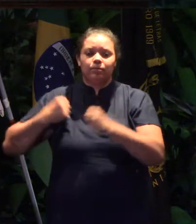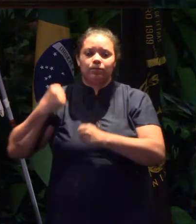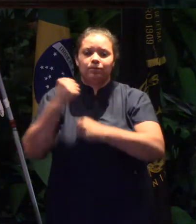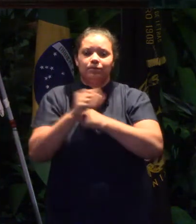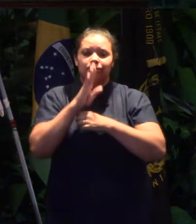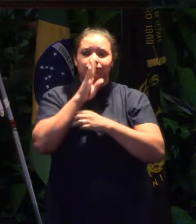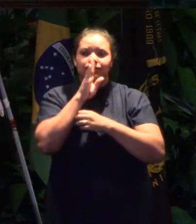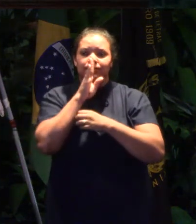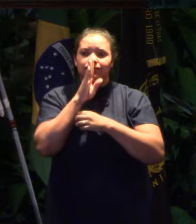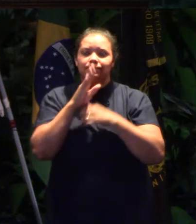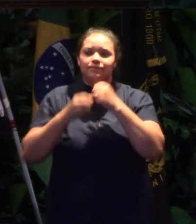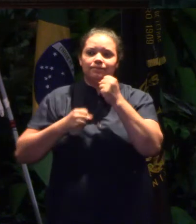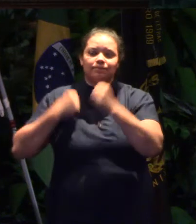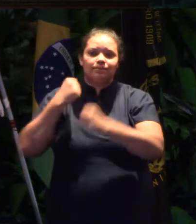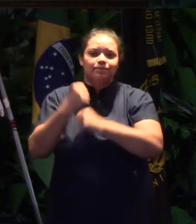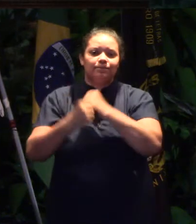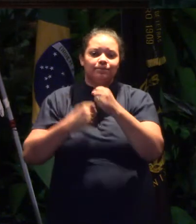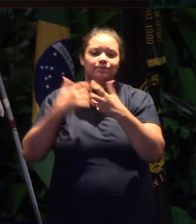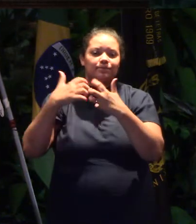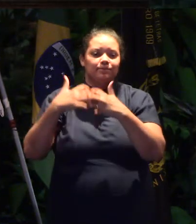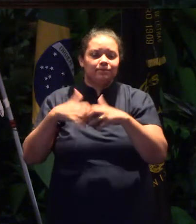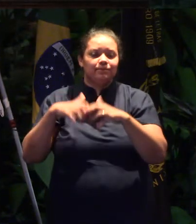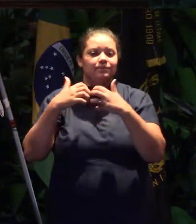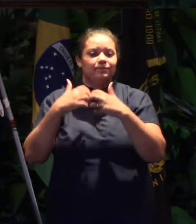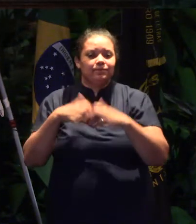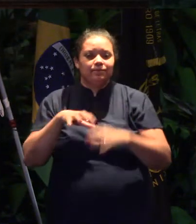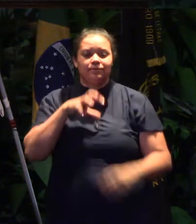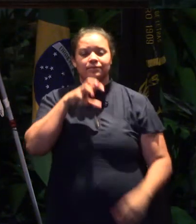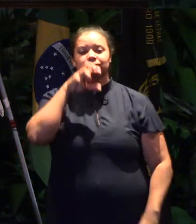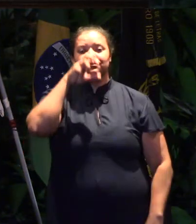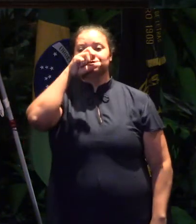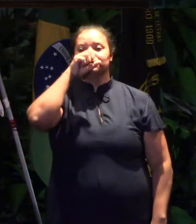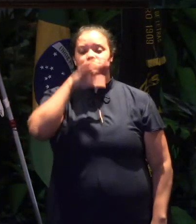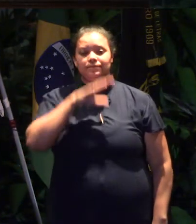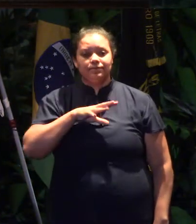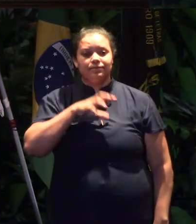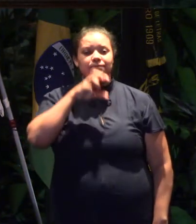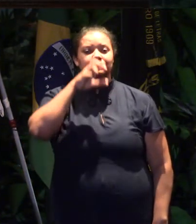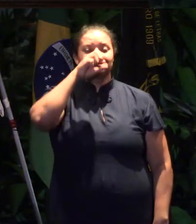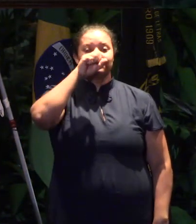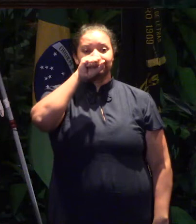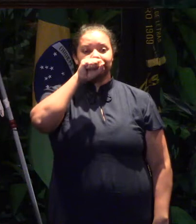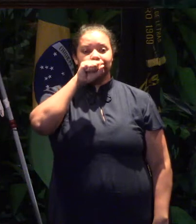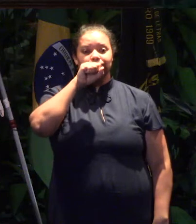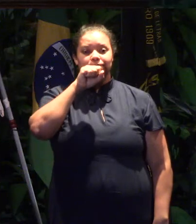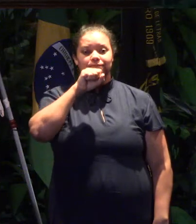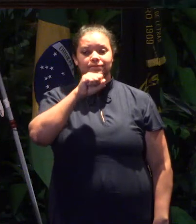de meditação, né? Porque a gente vai respirando, respirando, respirando, tem hora que a gente vai e